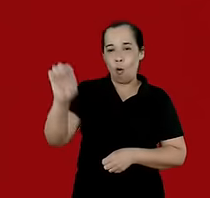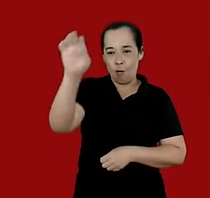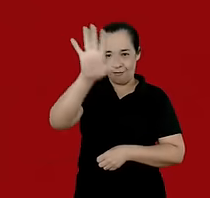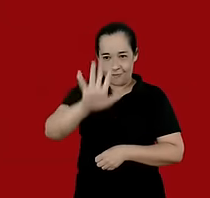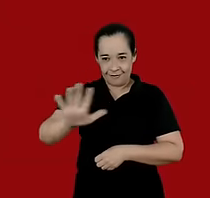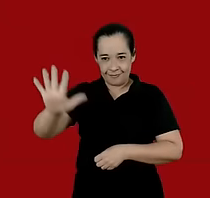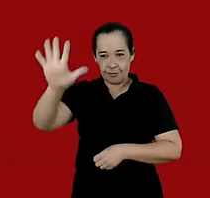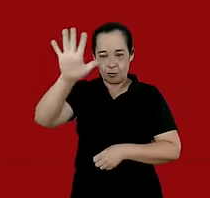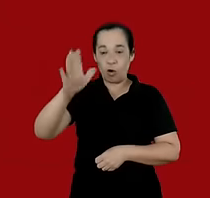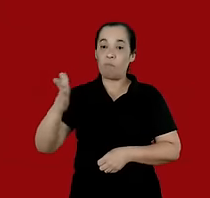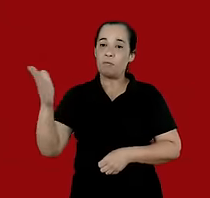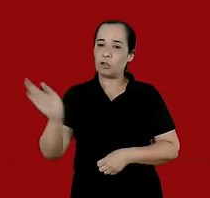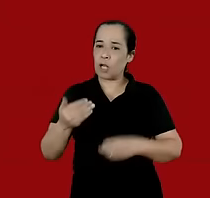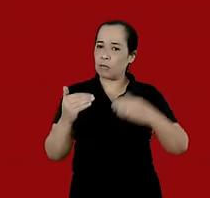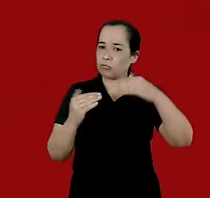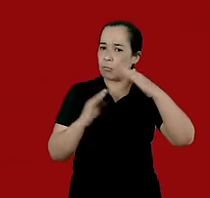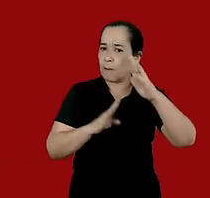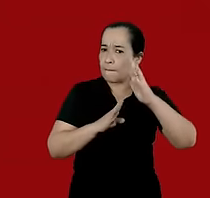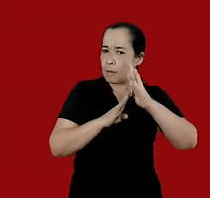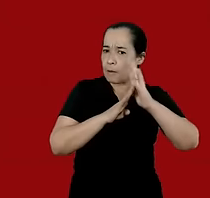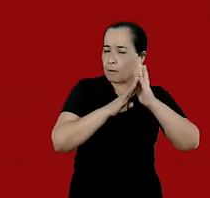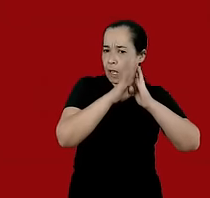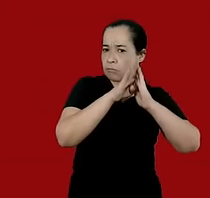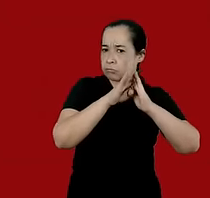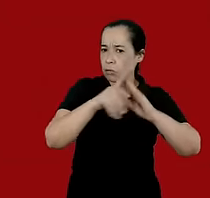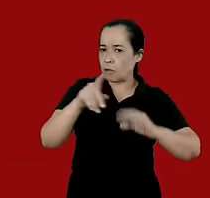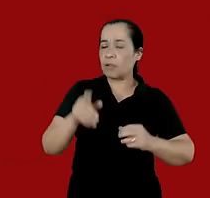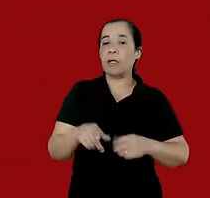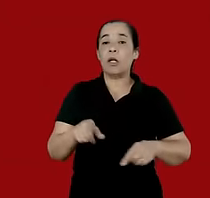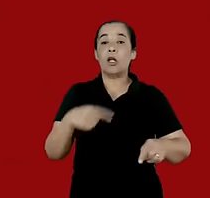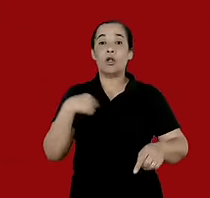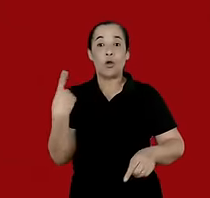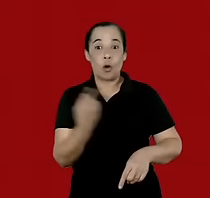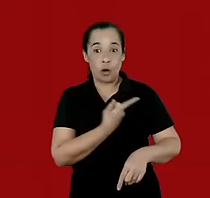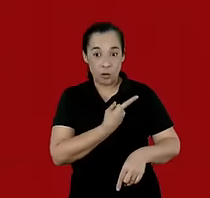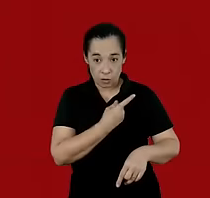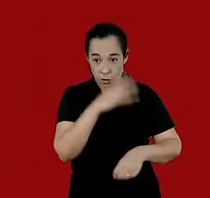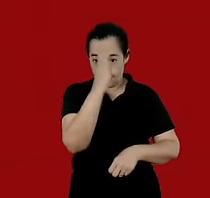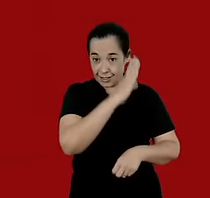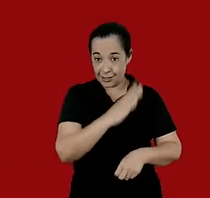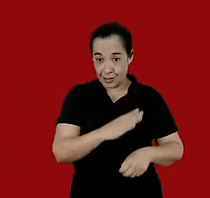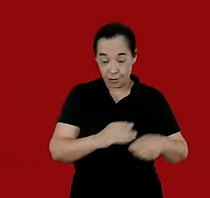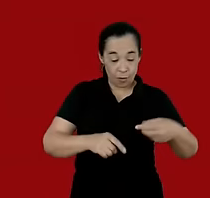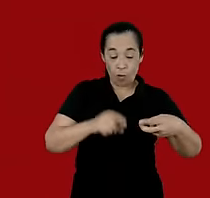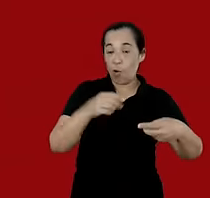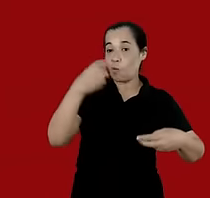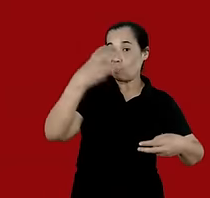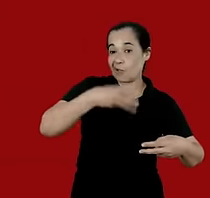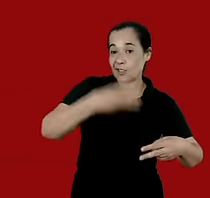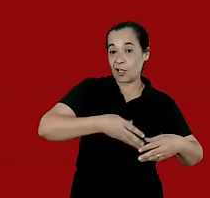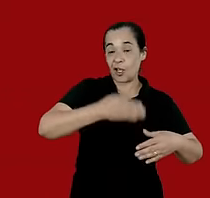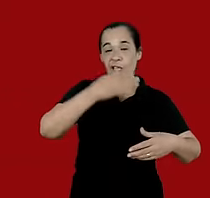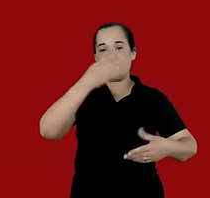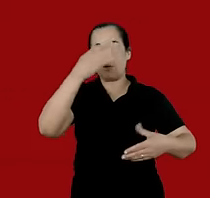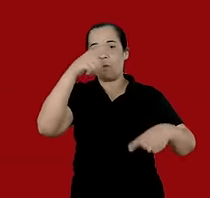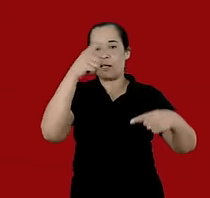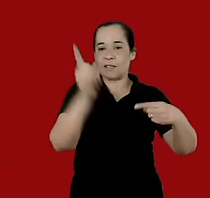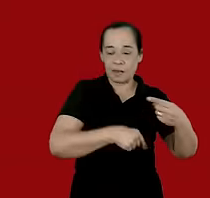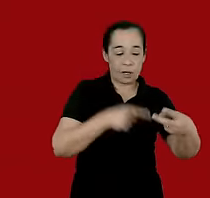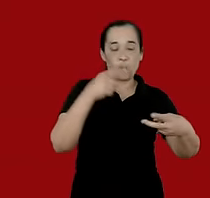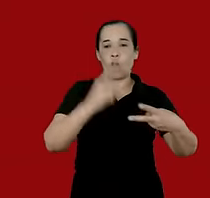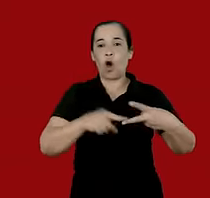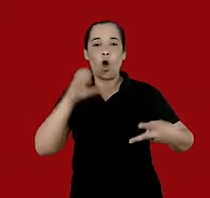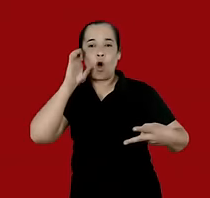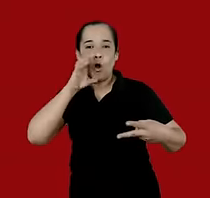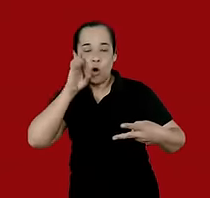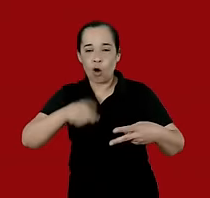avançando no seu corte o Brasil já tá no terceiro corte Chile já tá no terceiro corte o Hungria cortou Polônia cortou peru cortou a já começa a